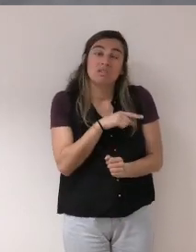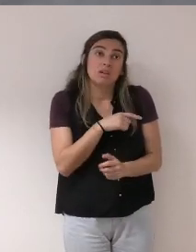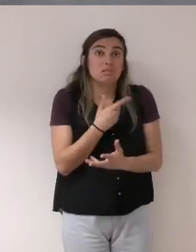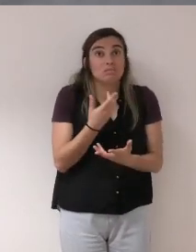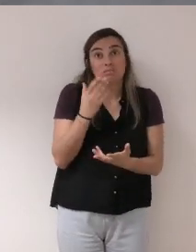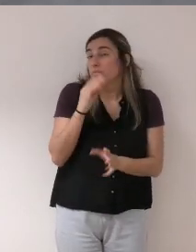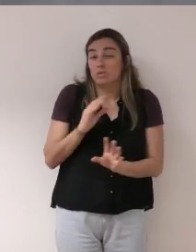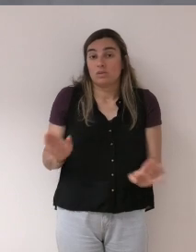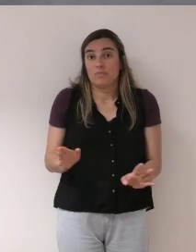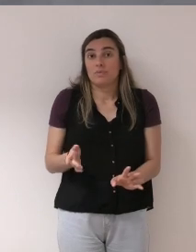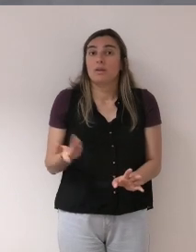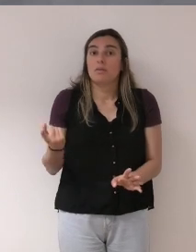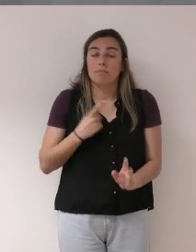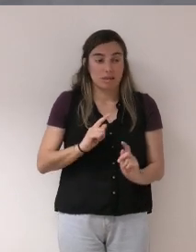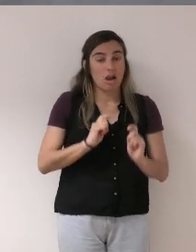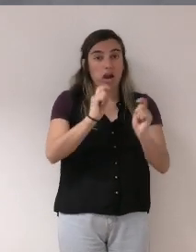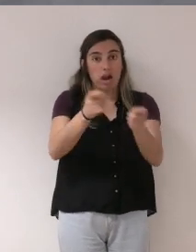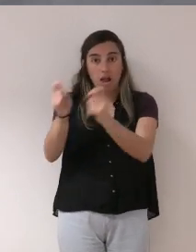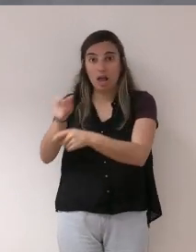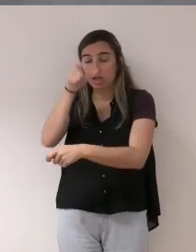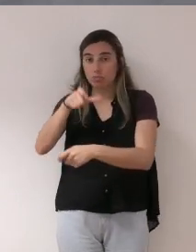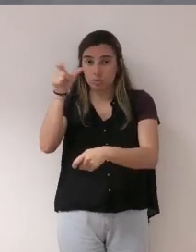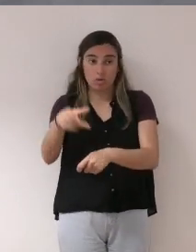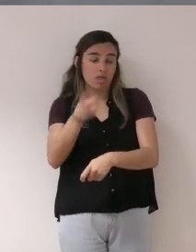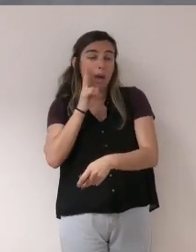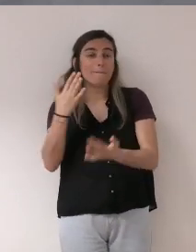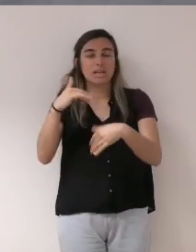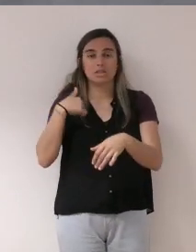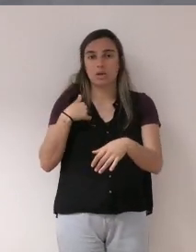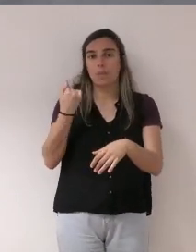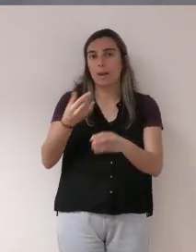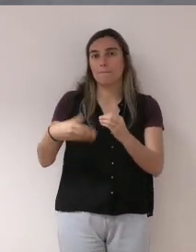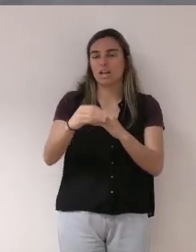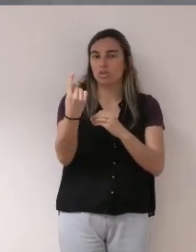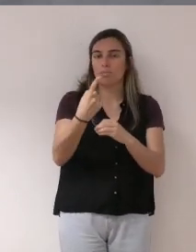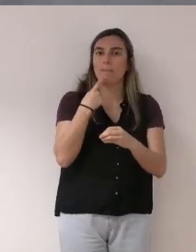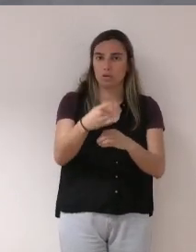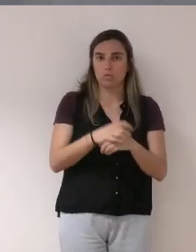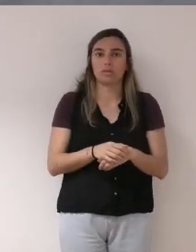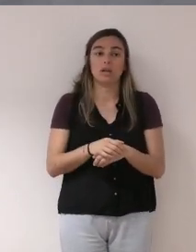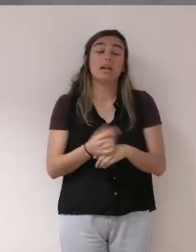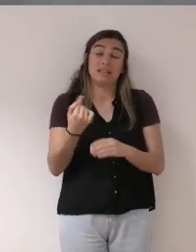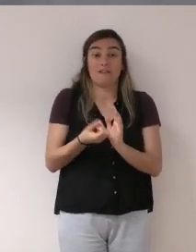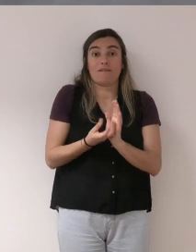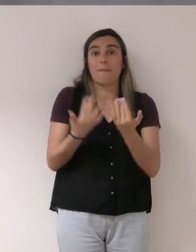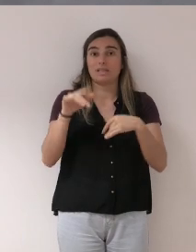Nós temos de passar a palavra ao público, mas eu tinha aqui só mais uma pergunta. Tenho mais do que uma, mas o público também tem de...